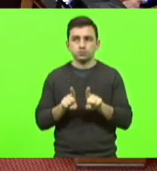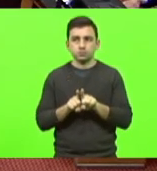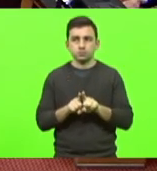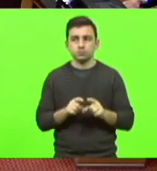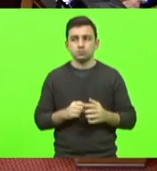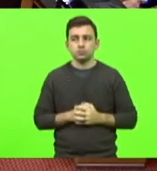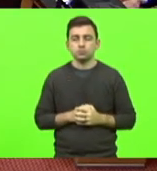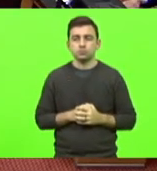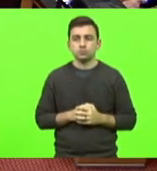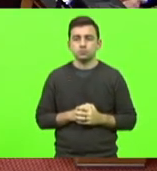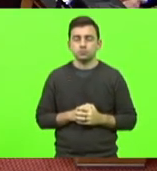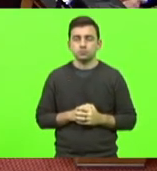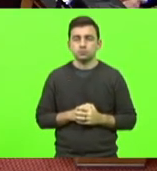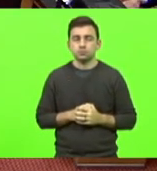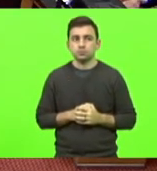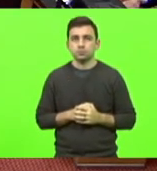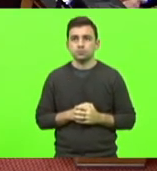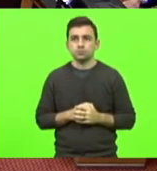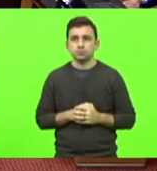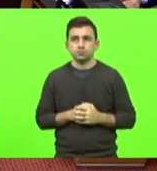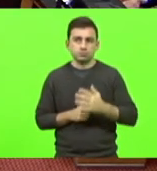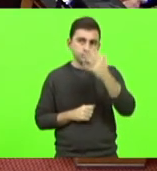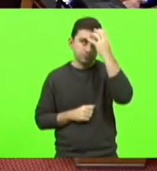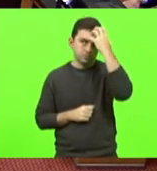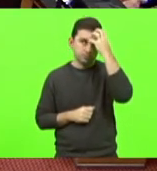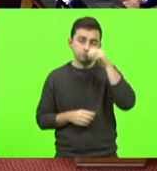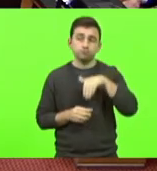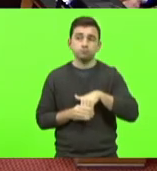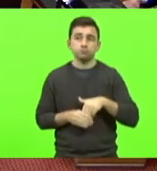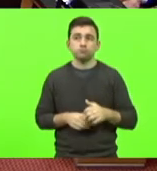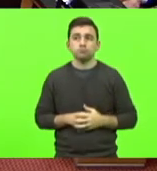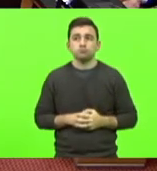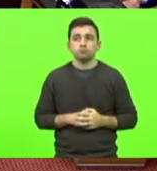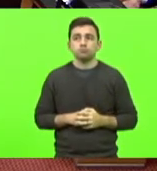é como voto a deputado Ismael dos Santos